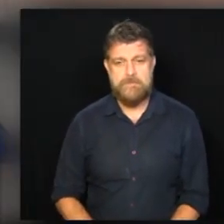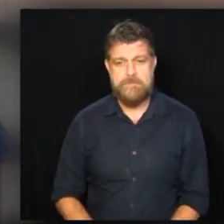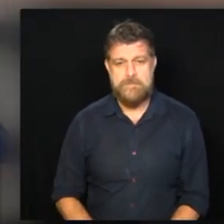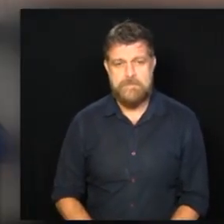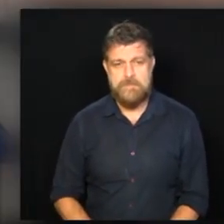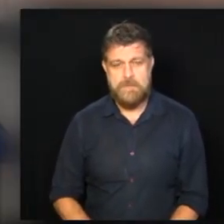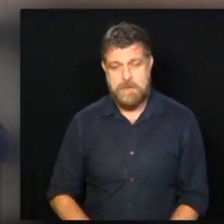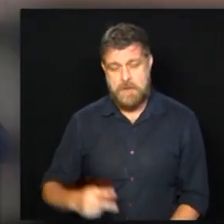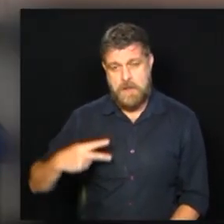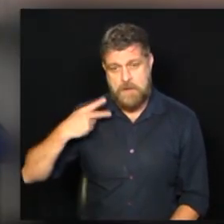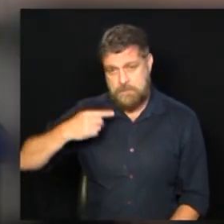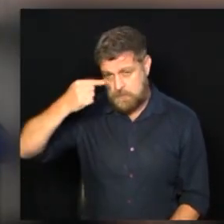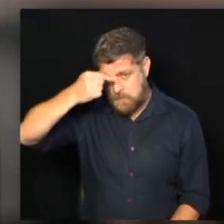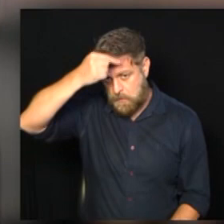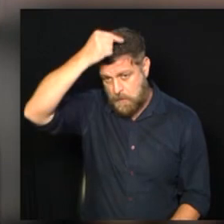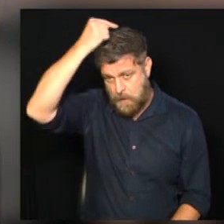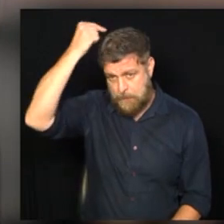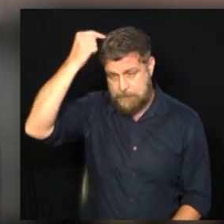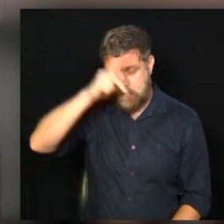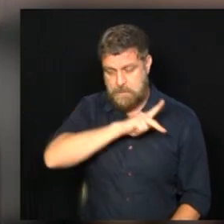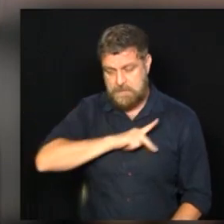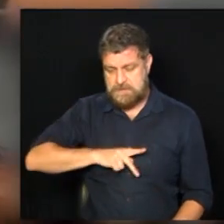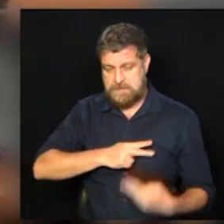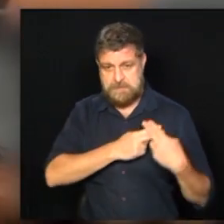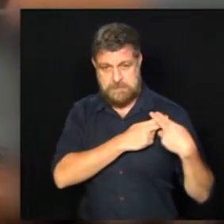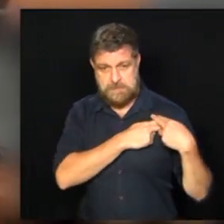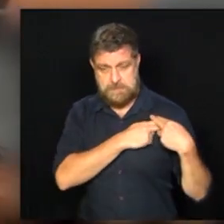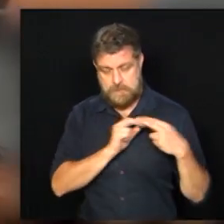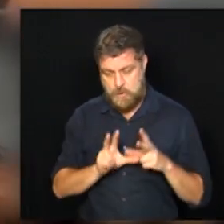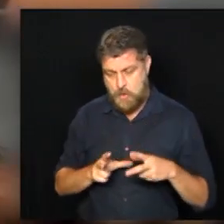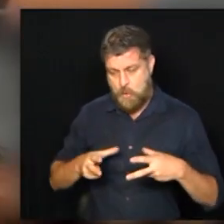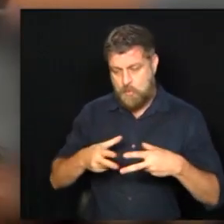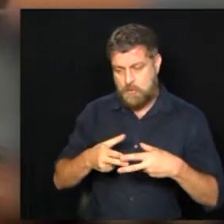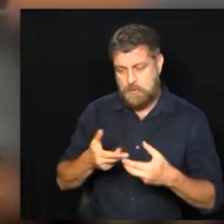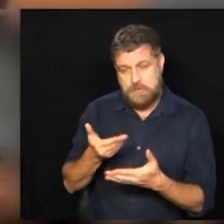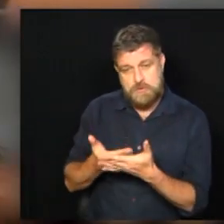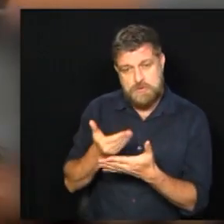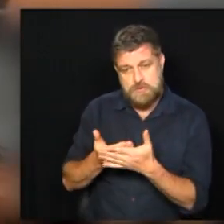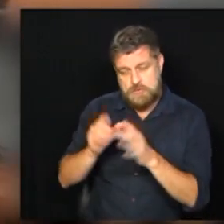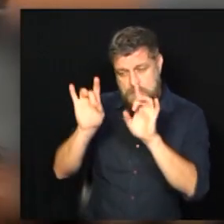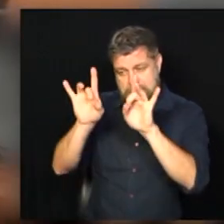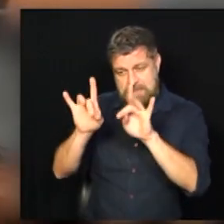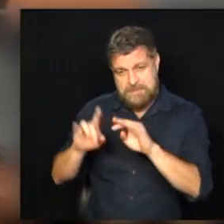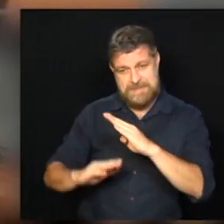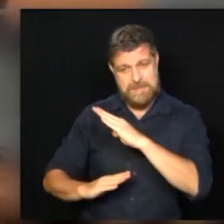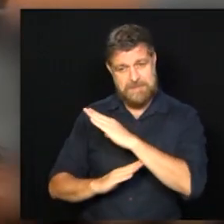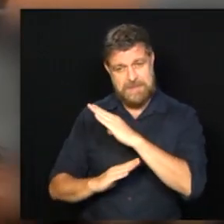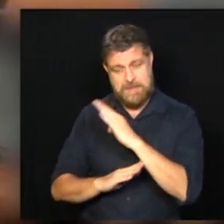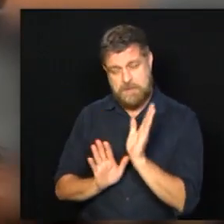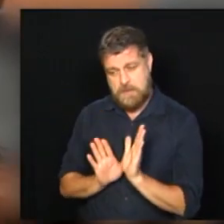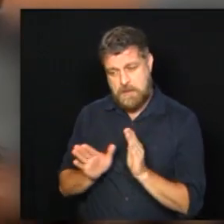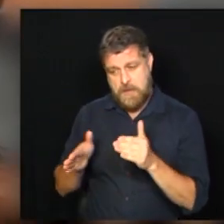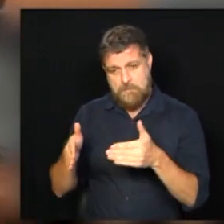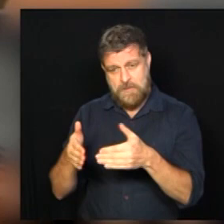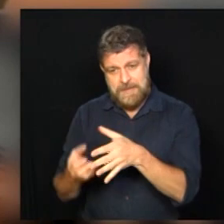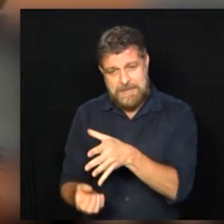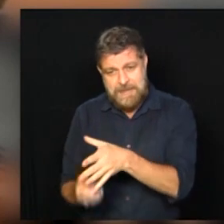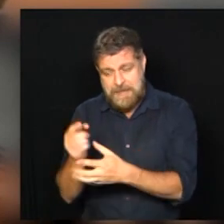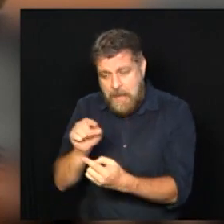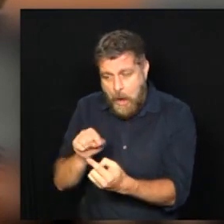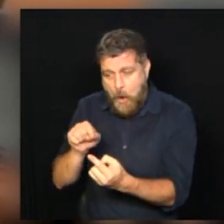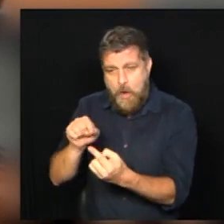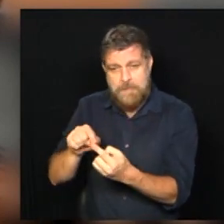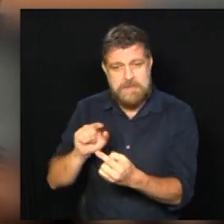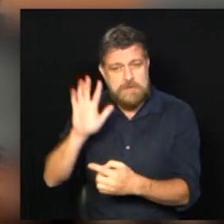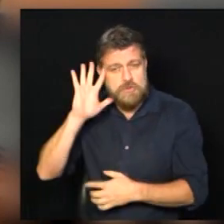Com o vereador Paulo Gaspar na presidência, a Comissão Especial de Estudos da Câmara de Campinas, criada para